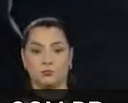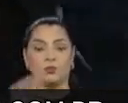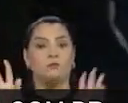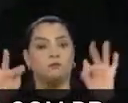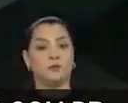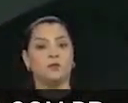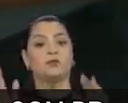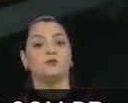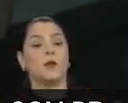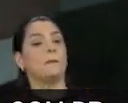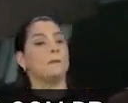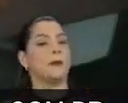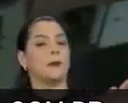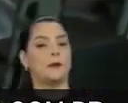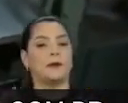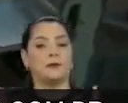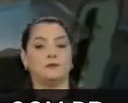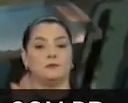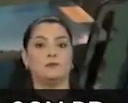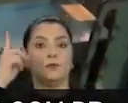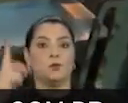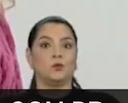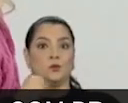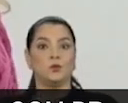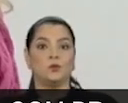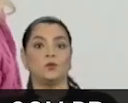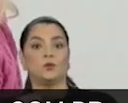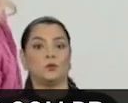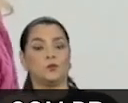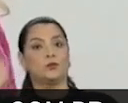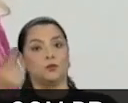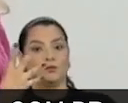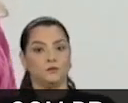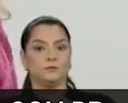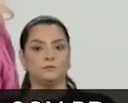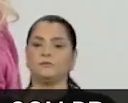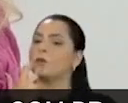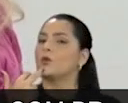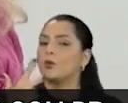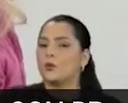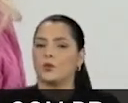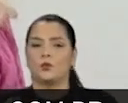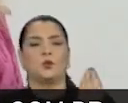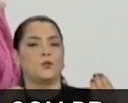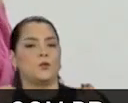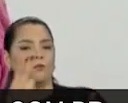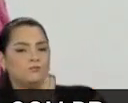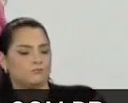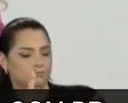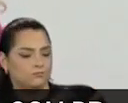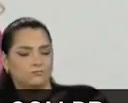já começam os preparativos do álbum do próximo Mundial. Resolver a questão de cores, de como vai ser a